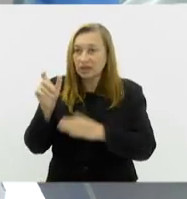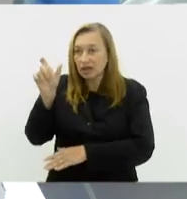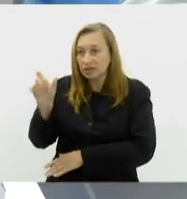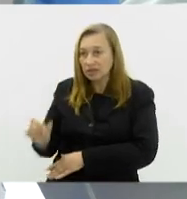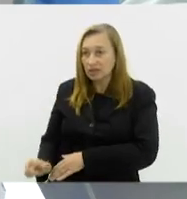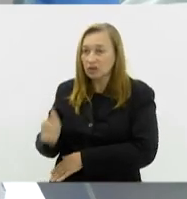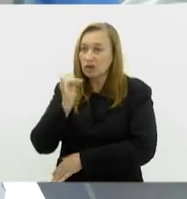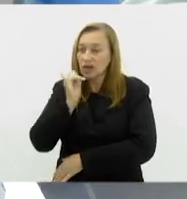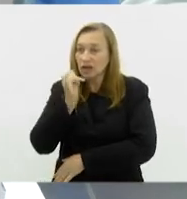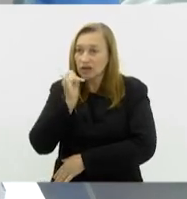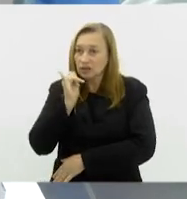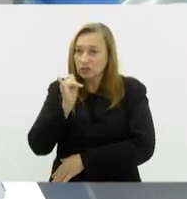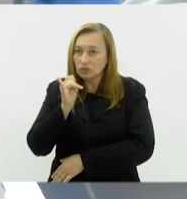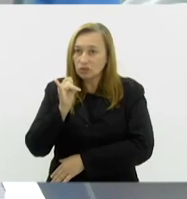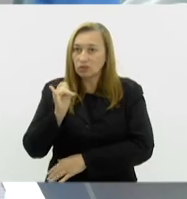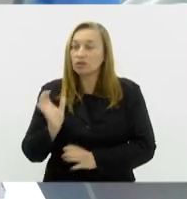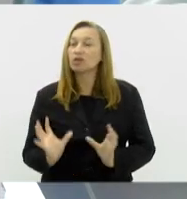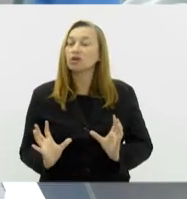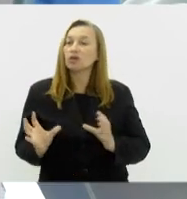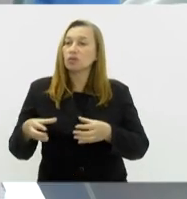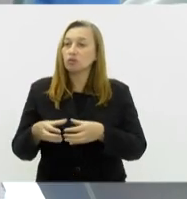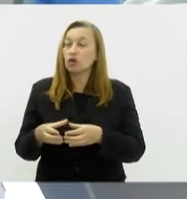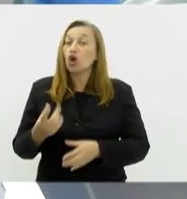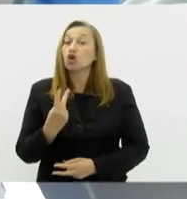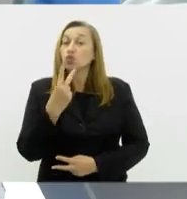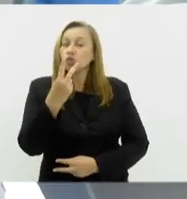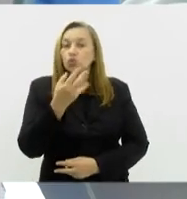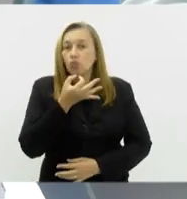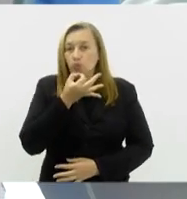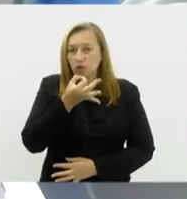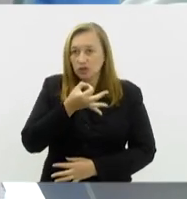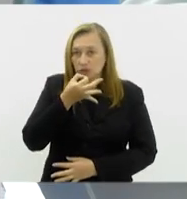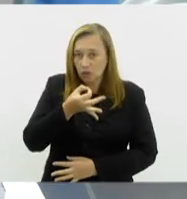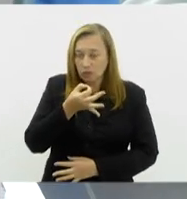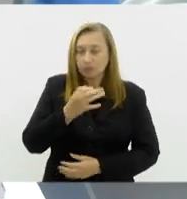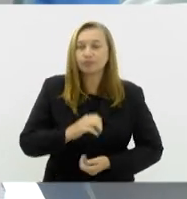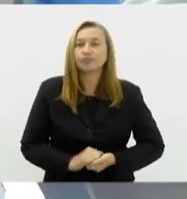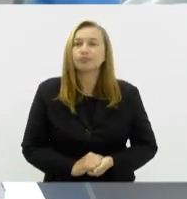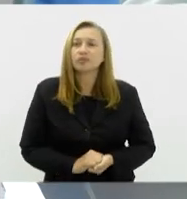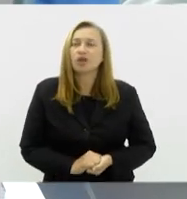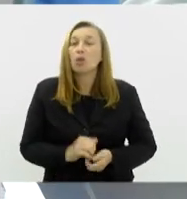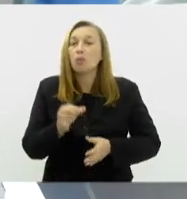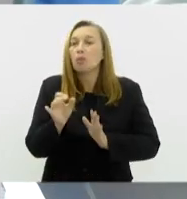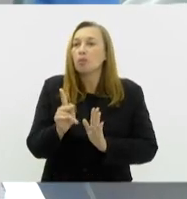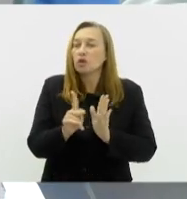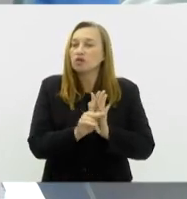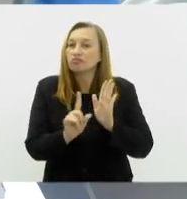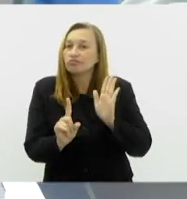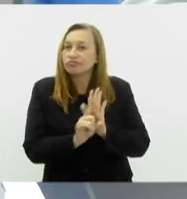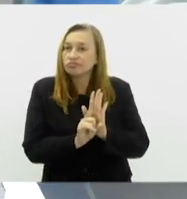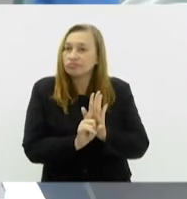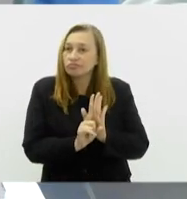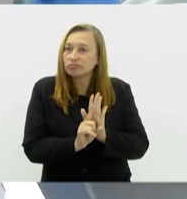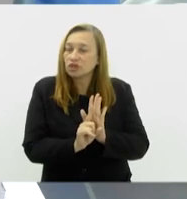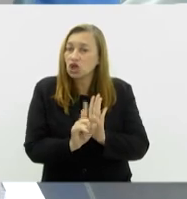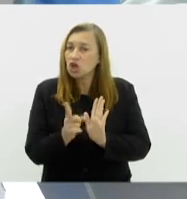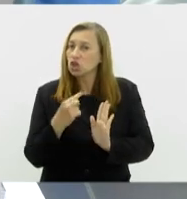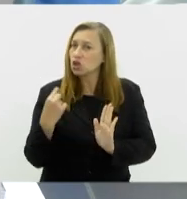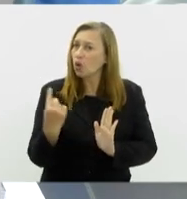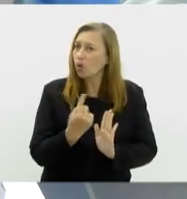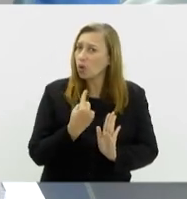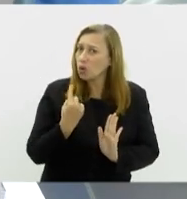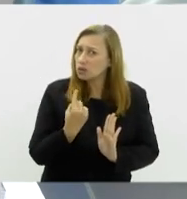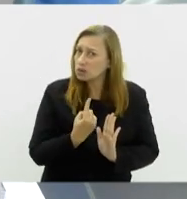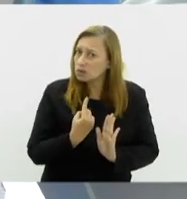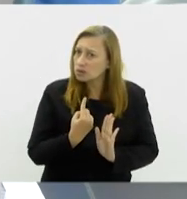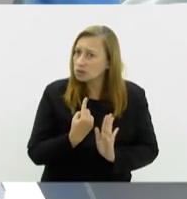elementos Quais duas sugestão duas sugestões de projetos de lei que nós não